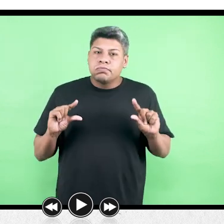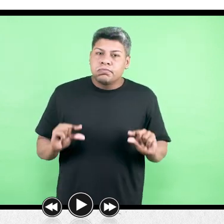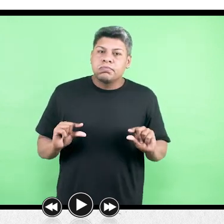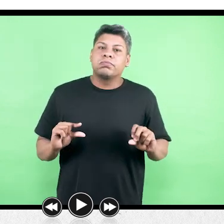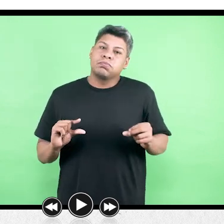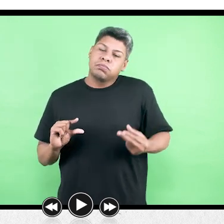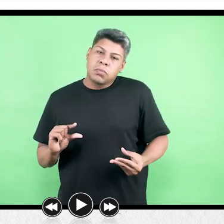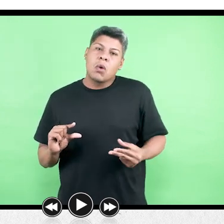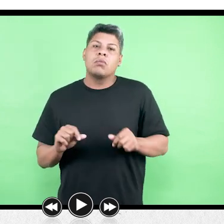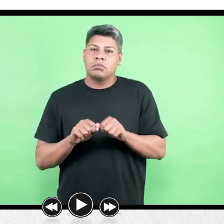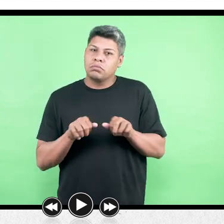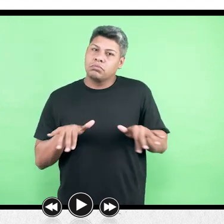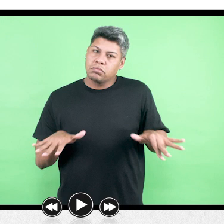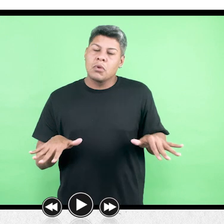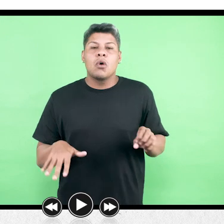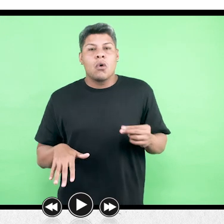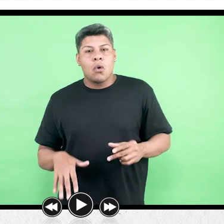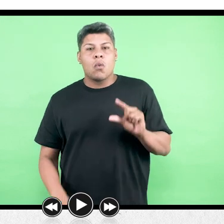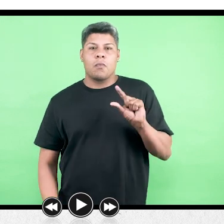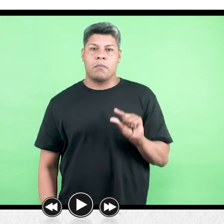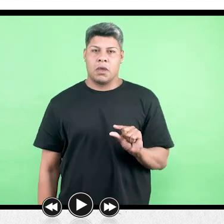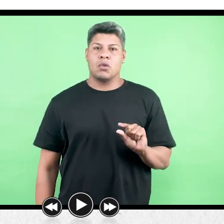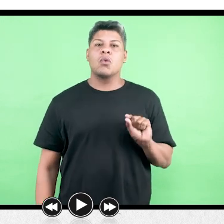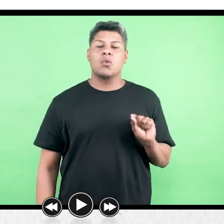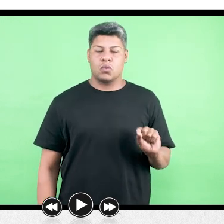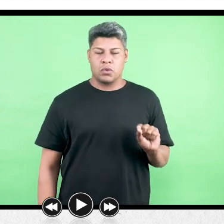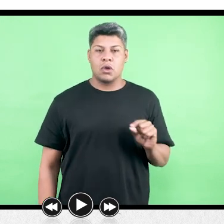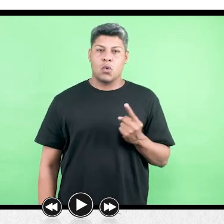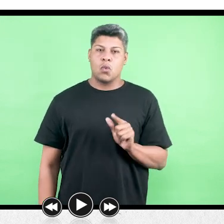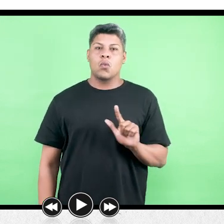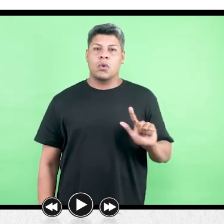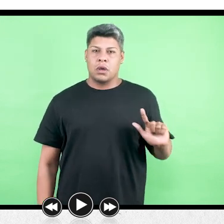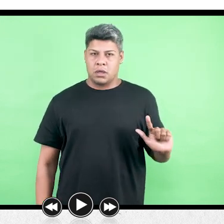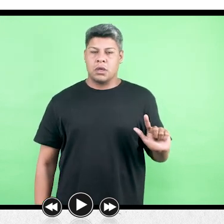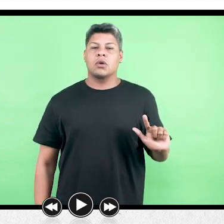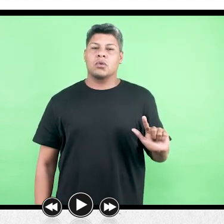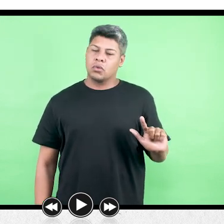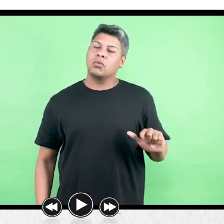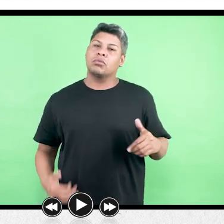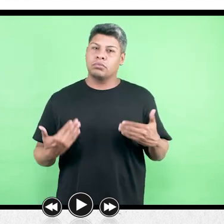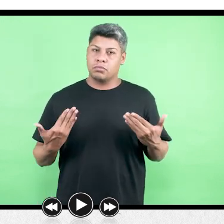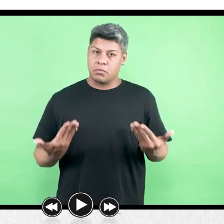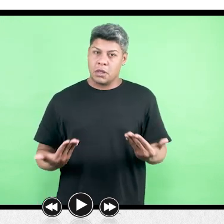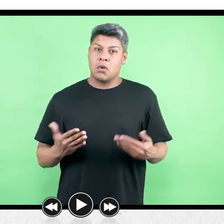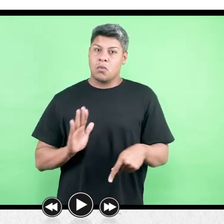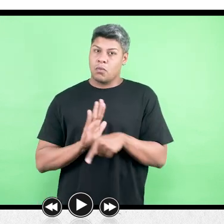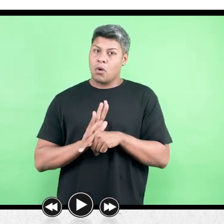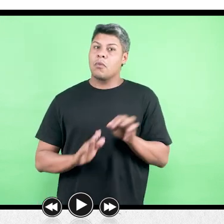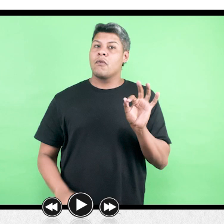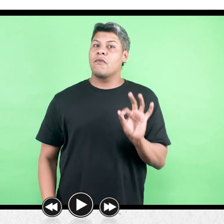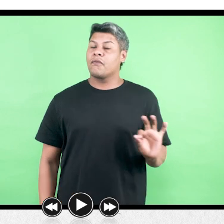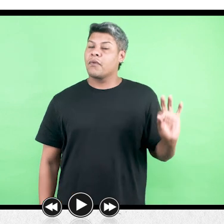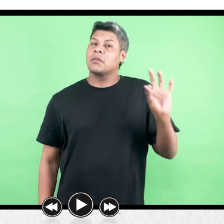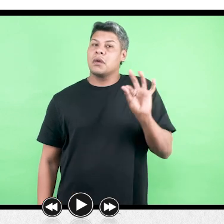captação, derivação, que seja menor do que 1 litro por segundo, isso em termos da União, de